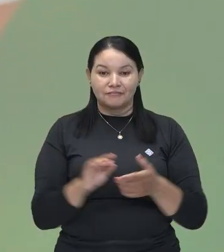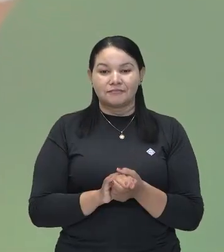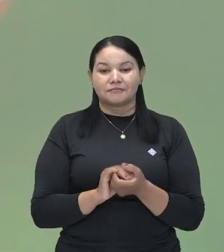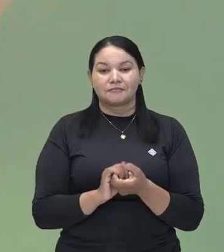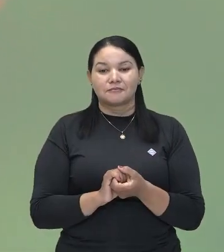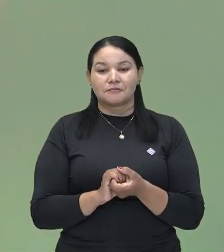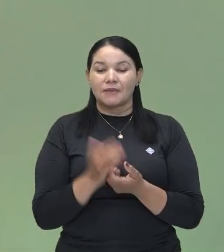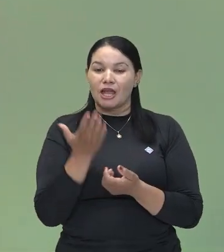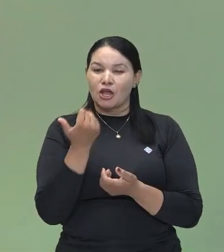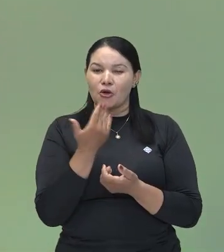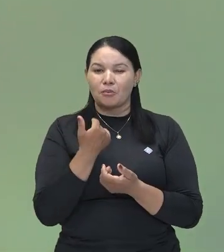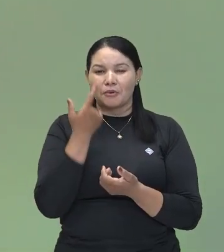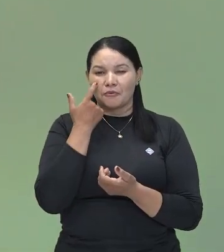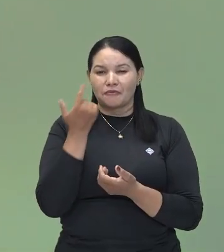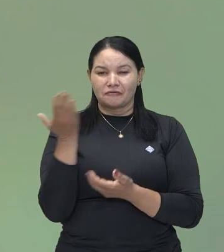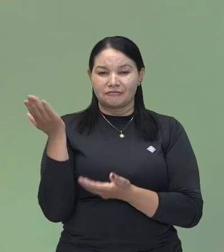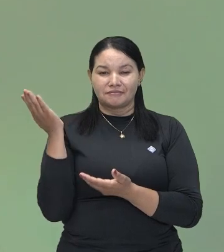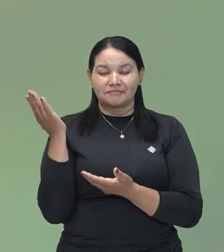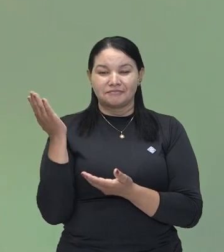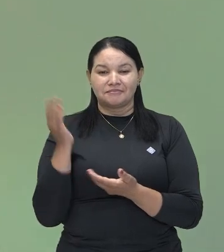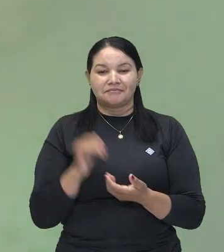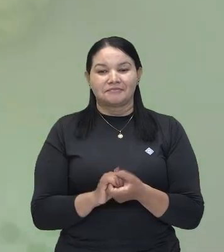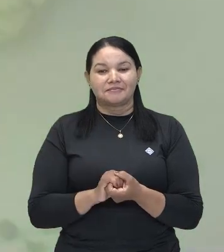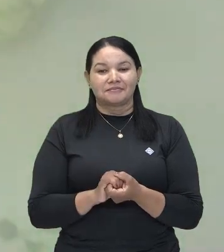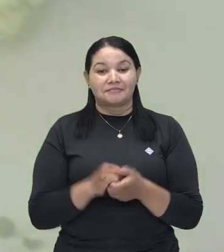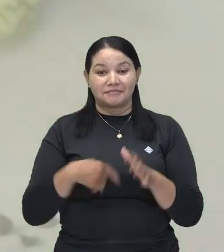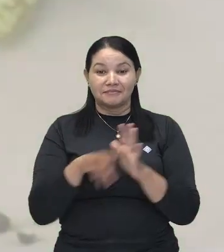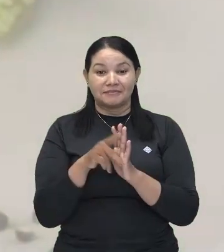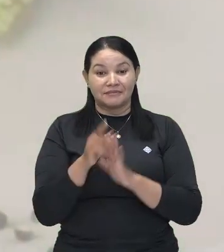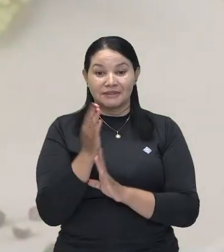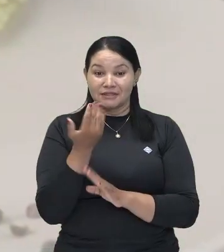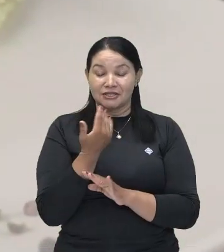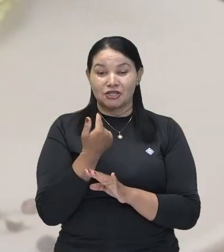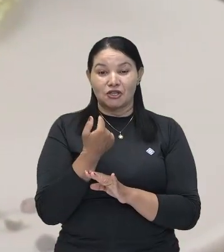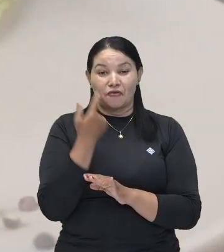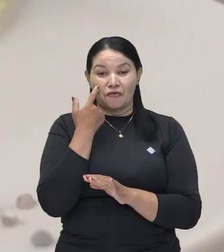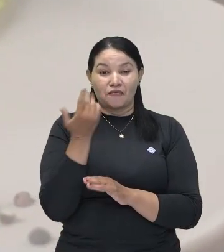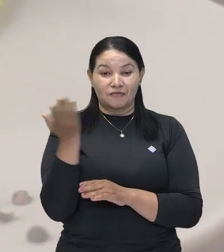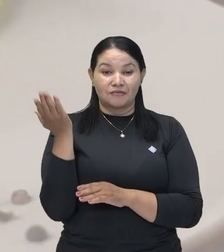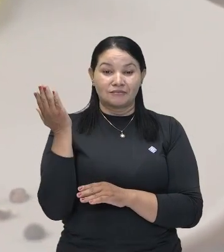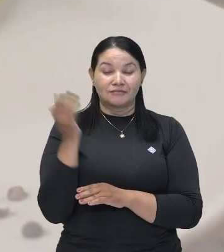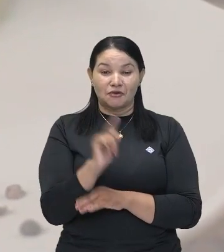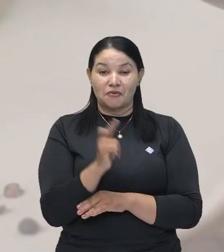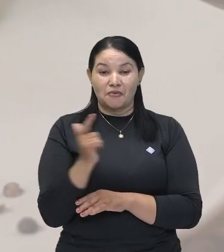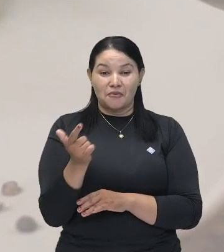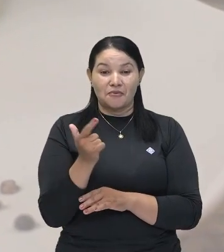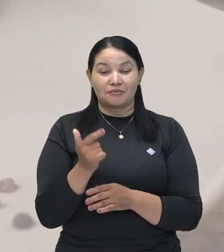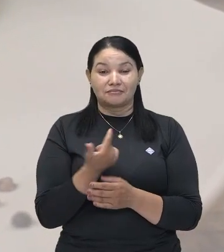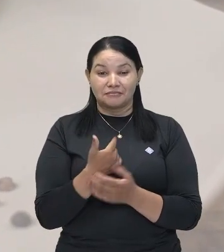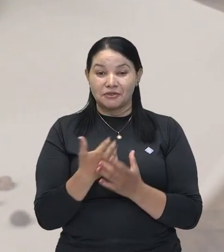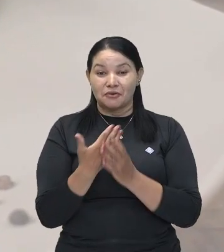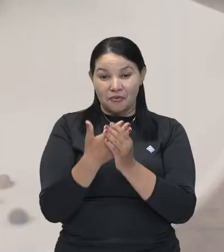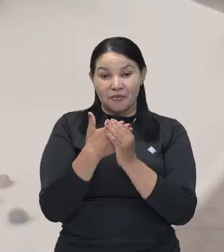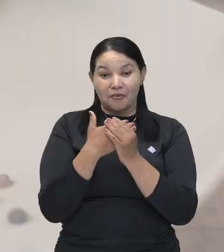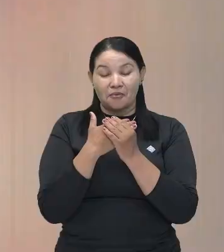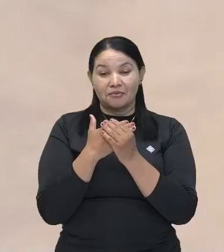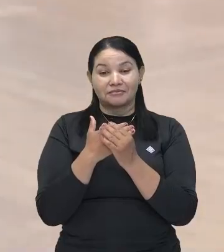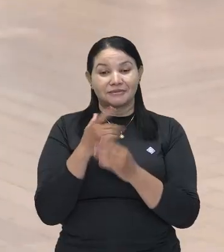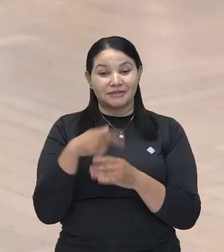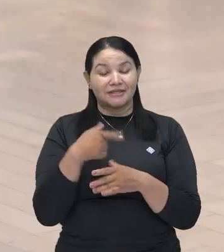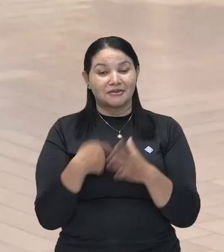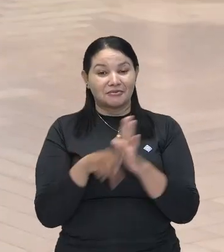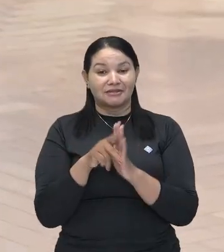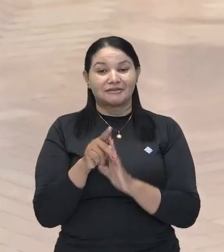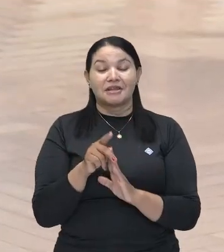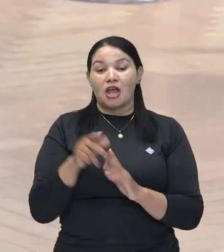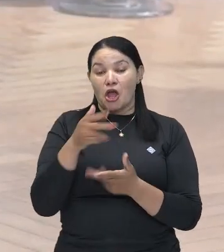mate faz parte da culinária, né? Assim como nós temos também o chibito, isso faz parte da culinária. O